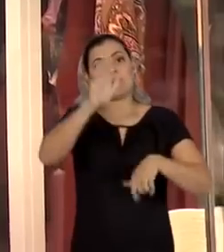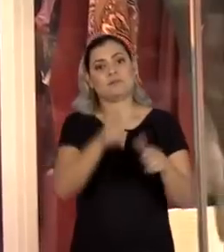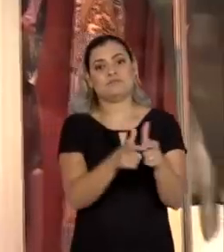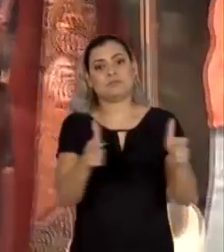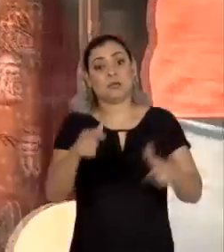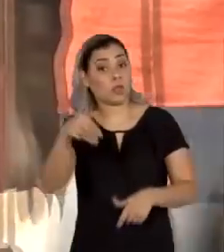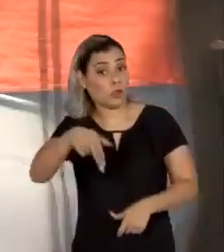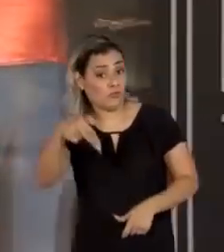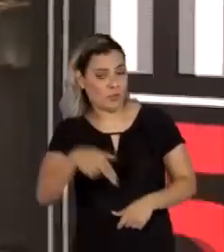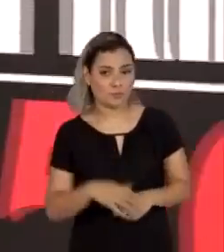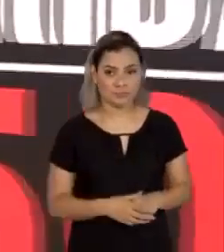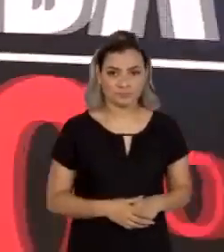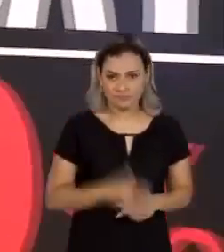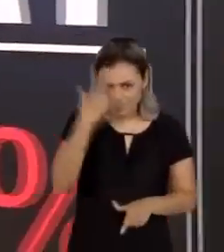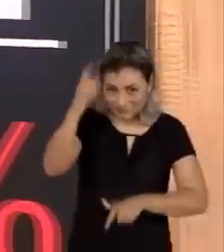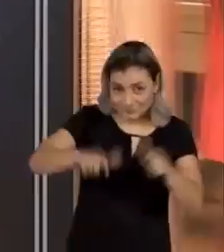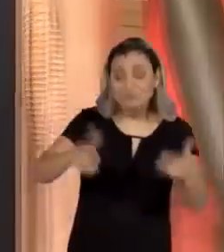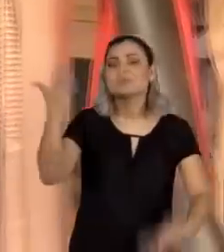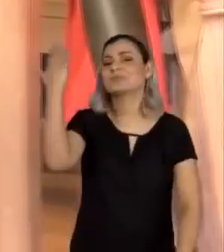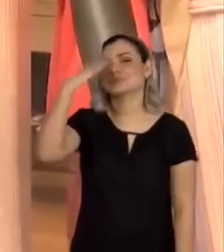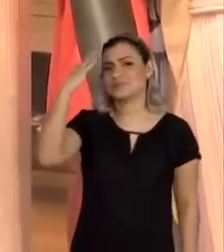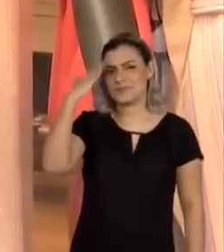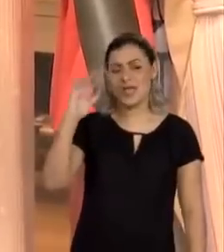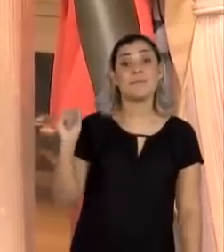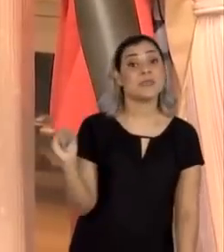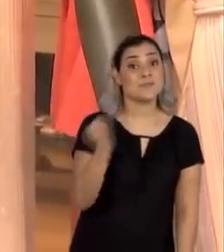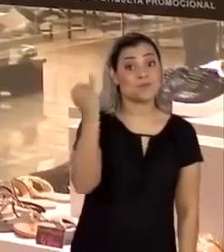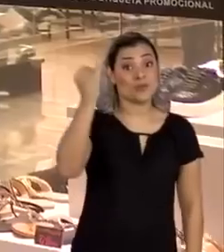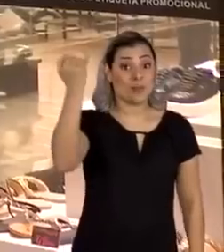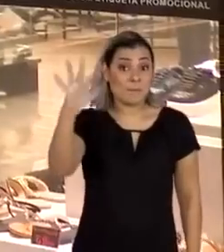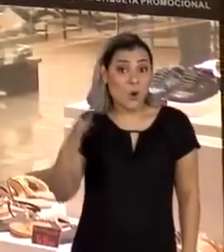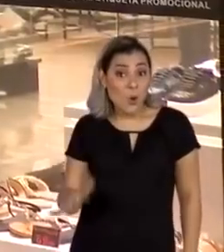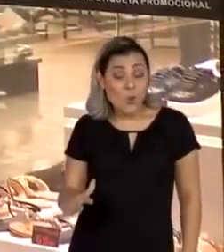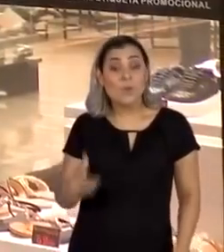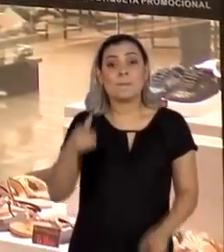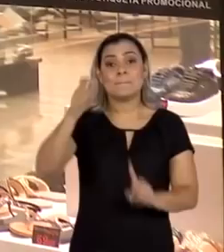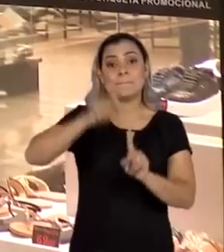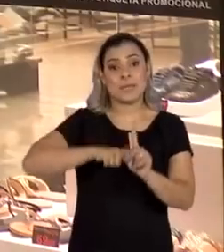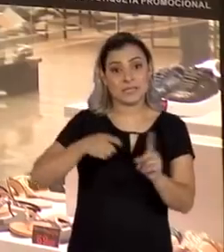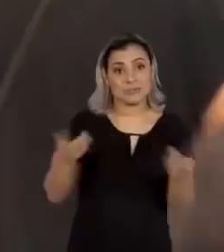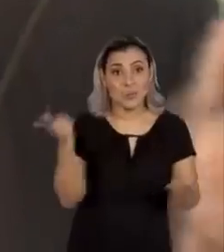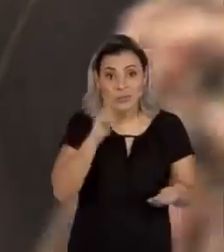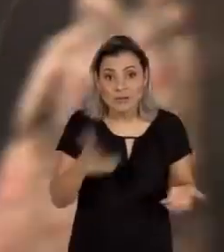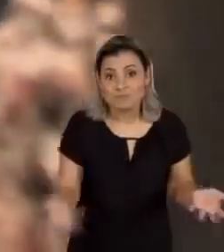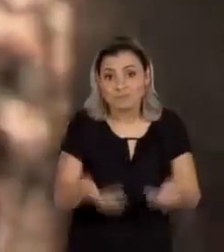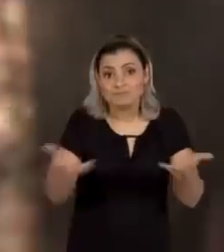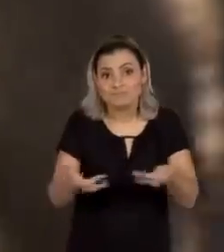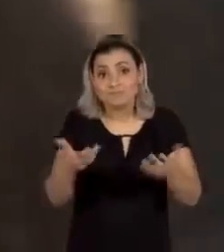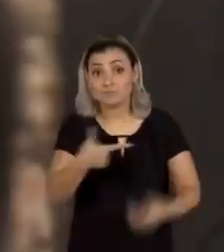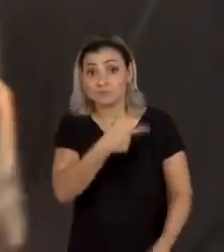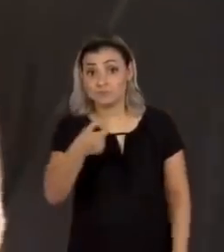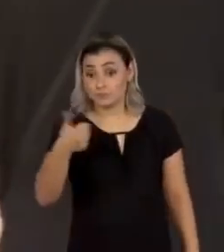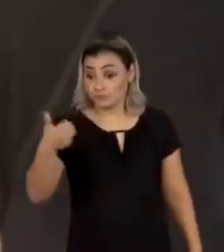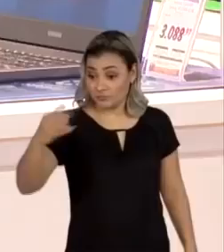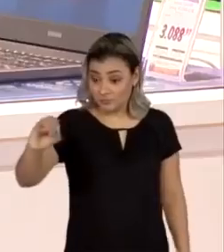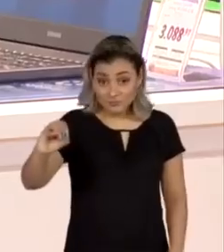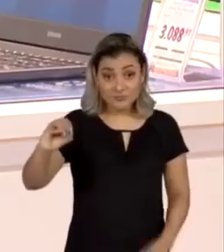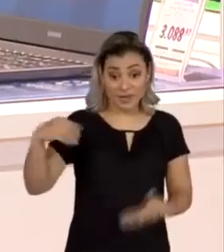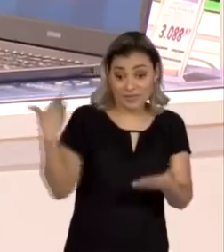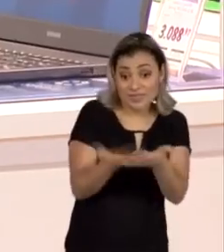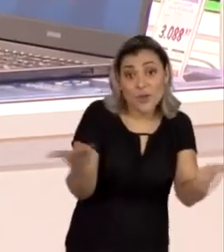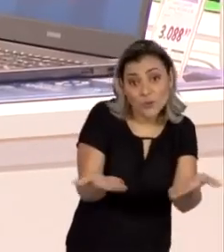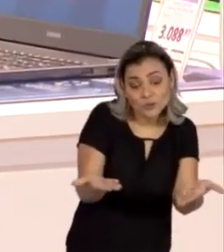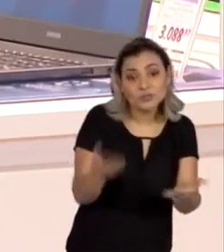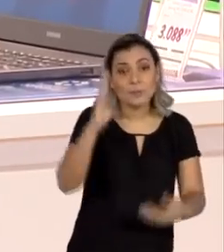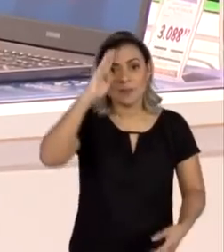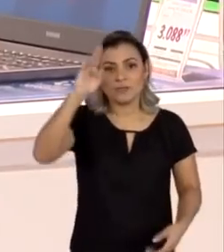Os comerciantes sabem da importância da Black Friday para alavancar as vendas no mês. Desde 2010, a data movimenta